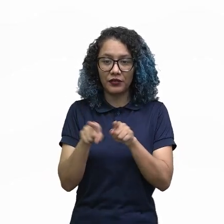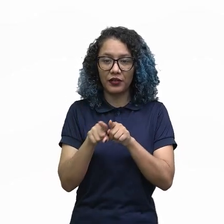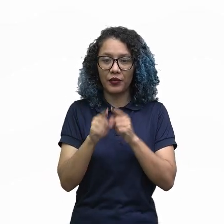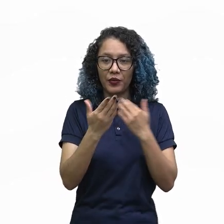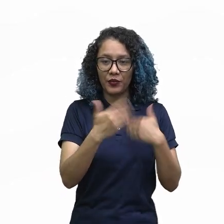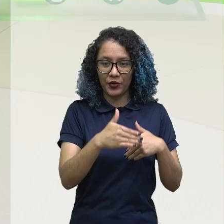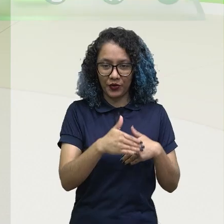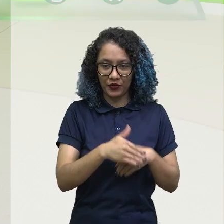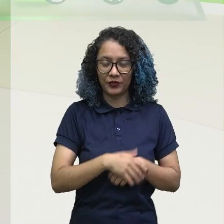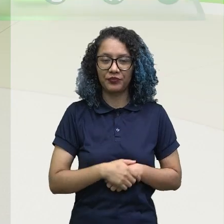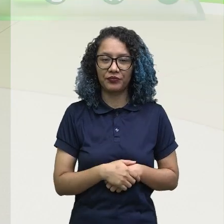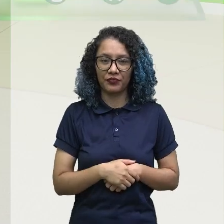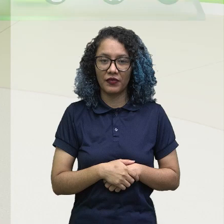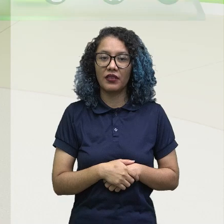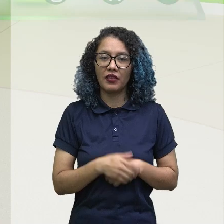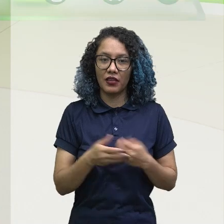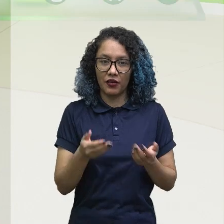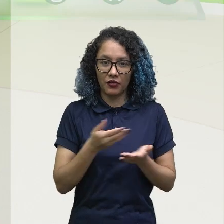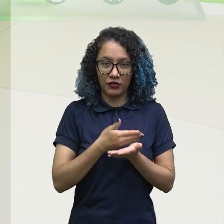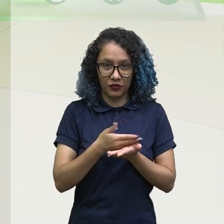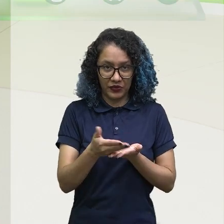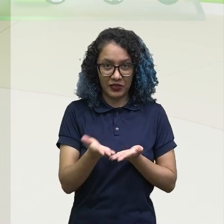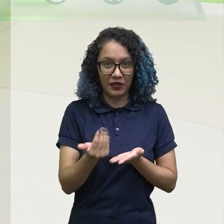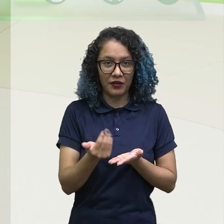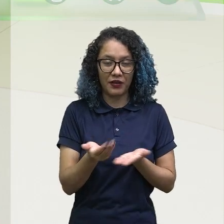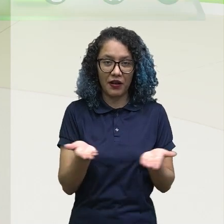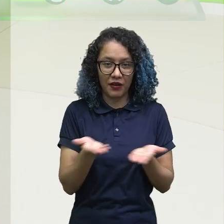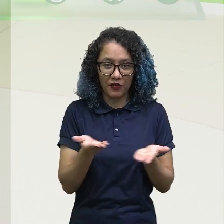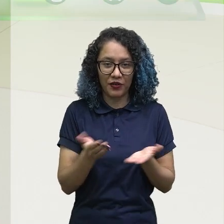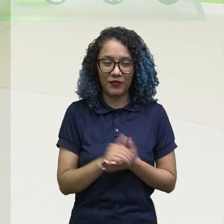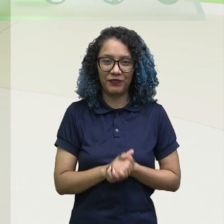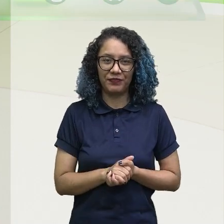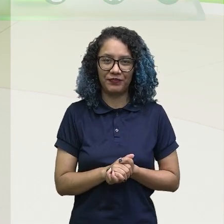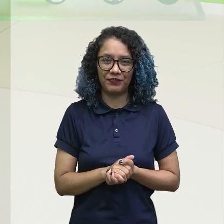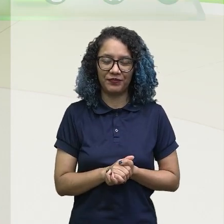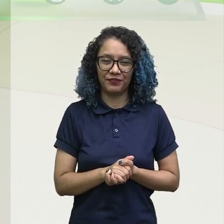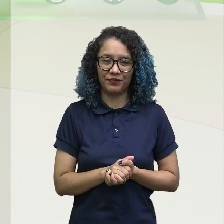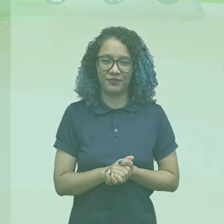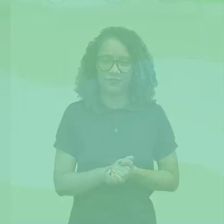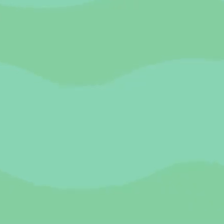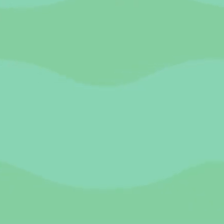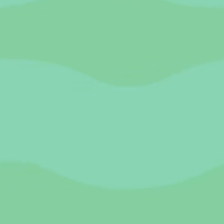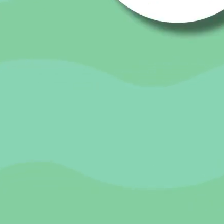e avaliação, que nós iremos iniciar agora com vocês.